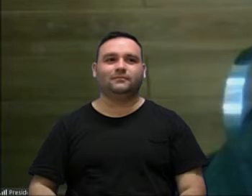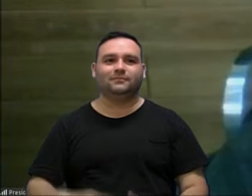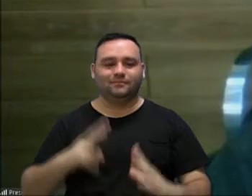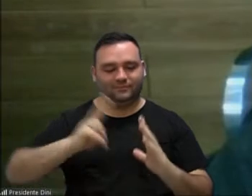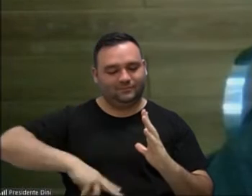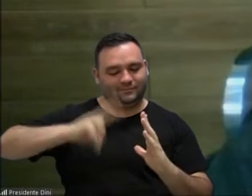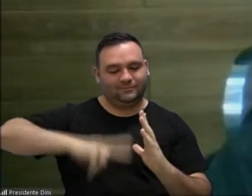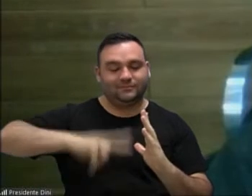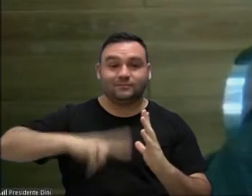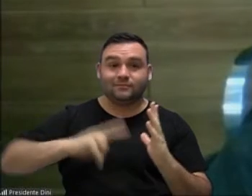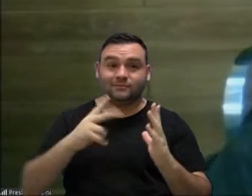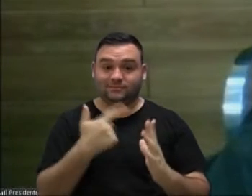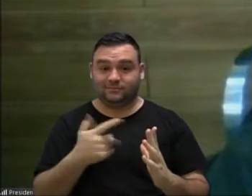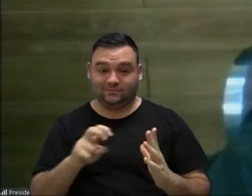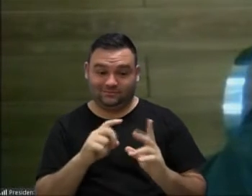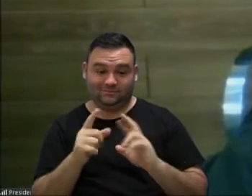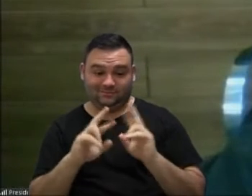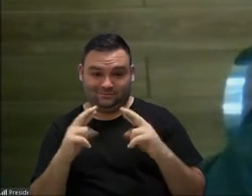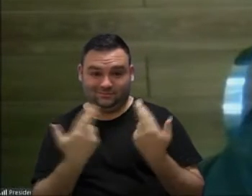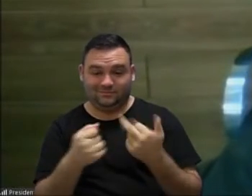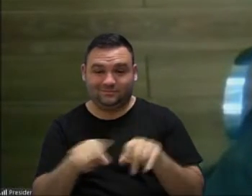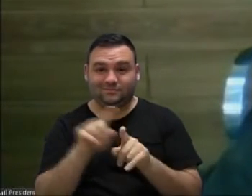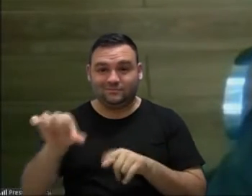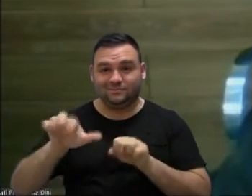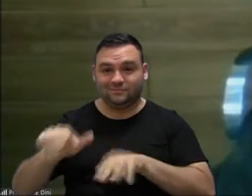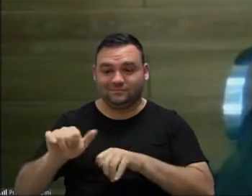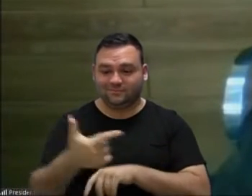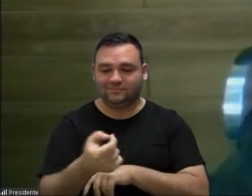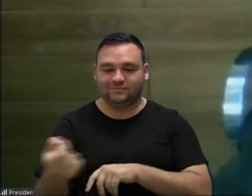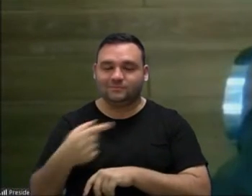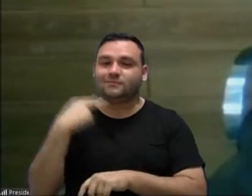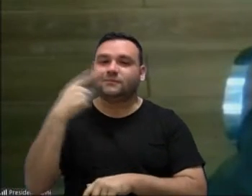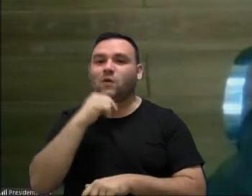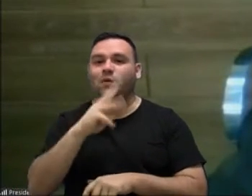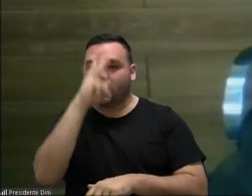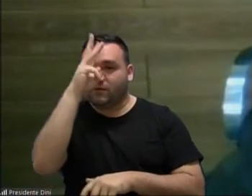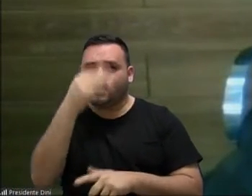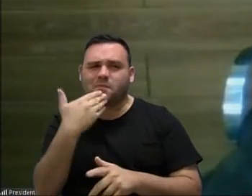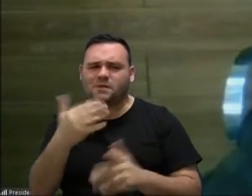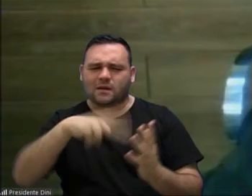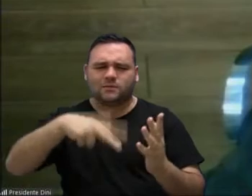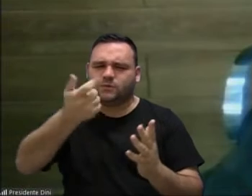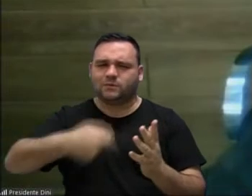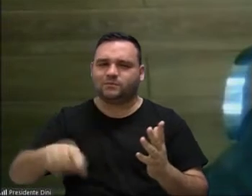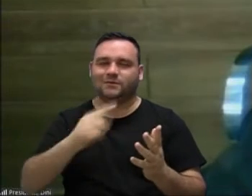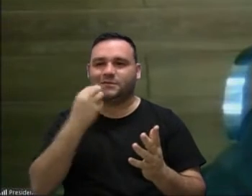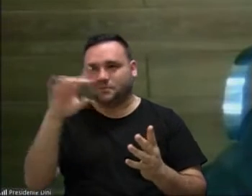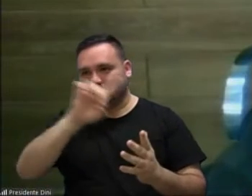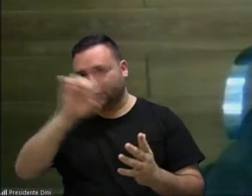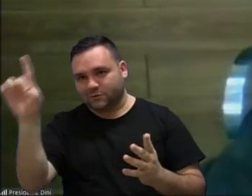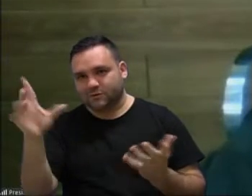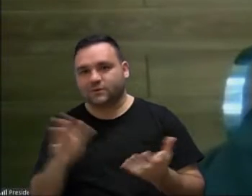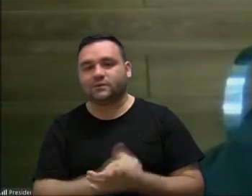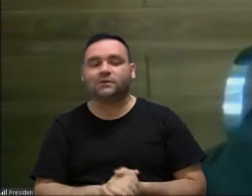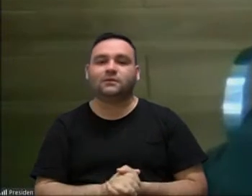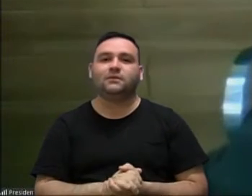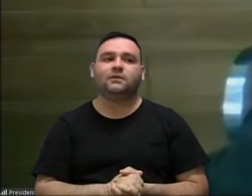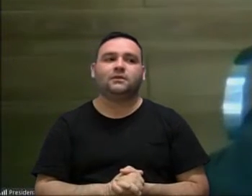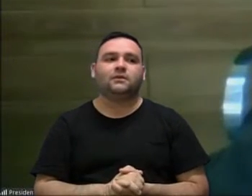25ª sessão ordinária, realizada no dia 9 de setembro de 2020, vereador Vanderlei Diogo pede a dispensa. Bom dia, vereador Vanderlei Diogo.